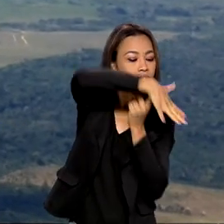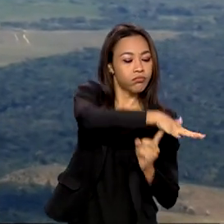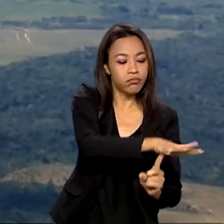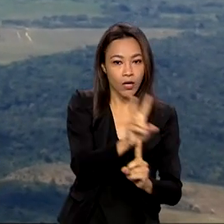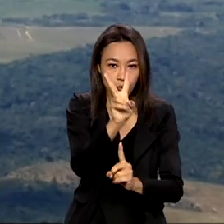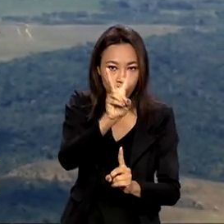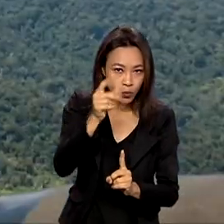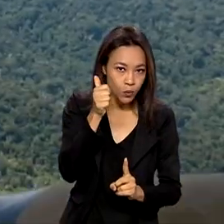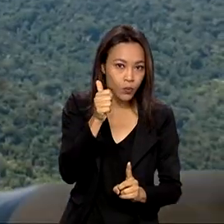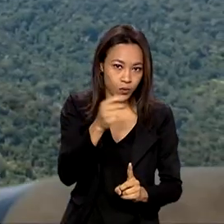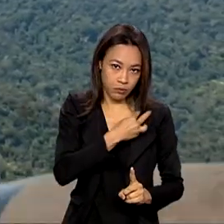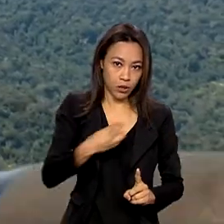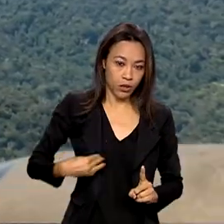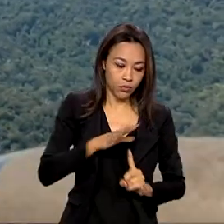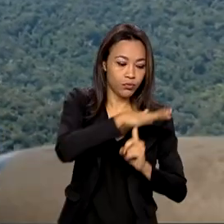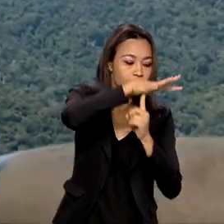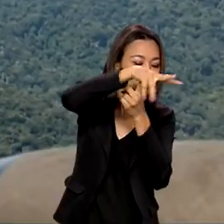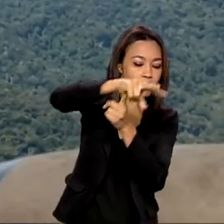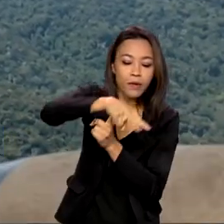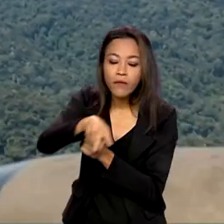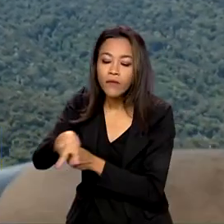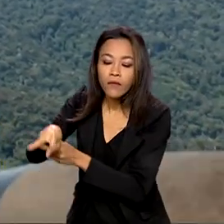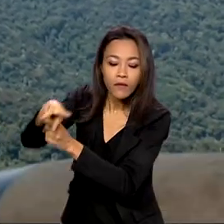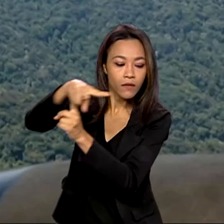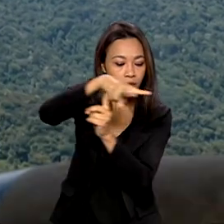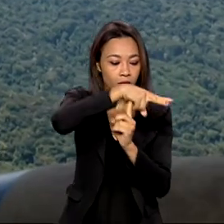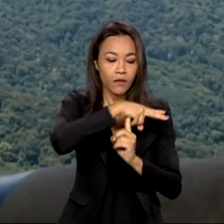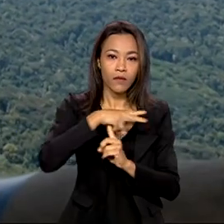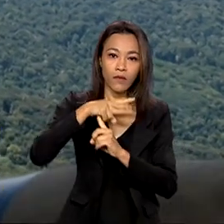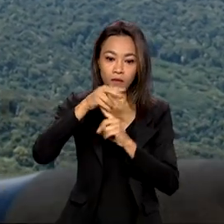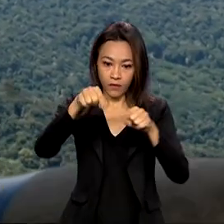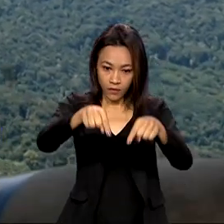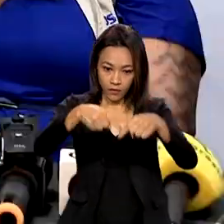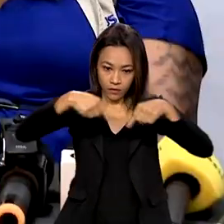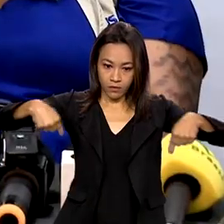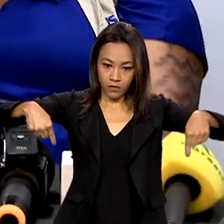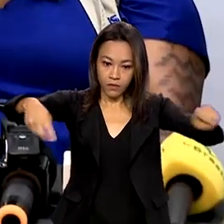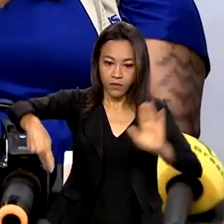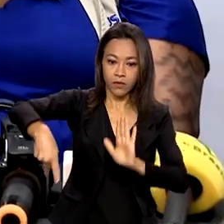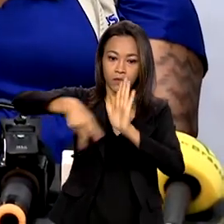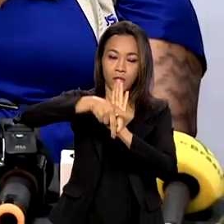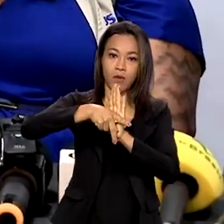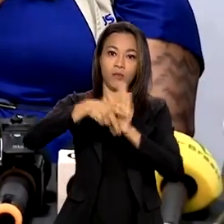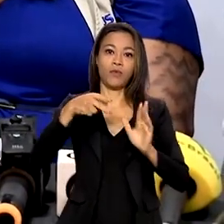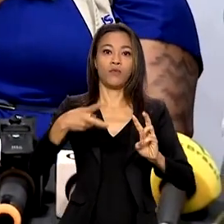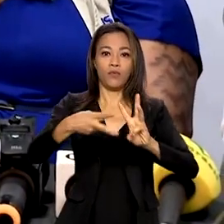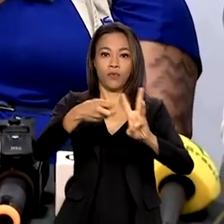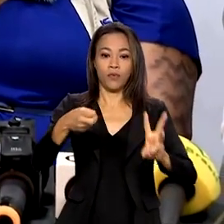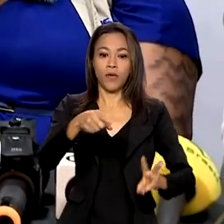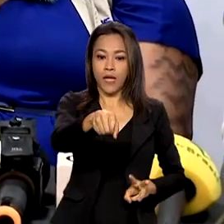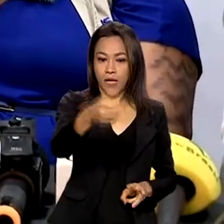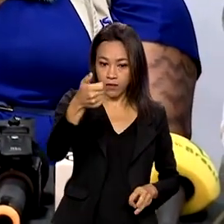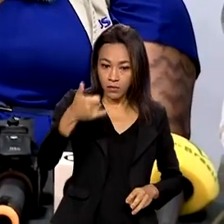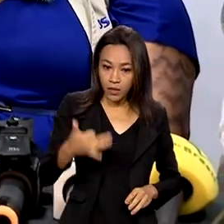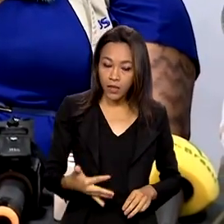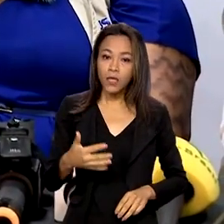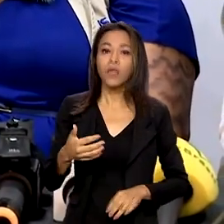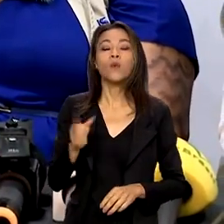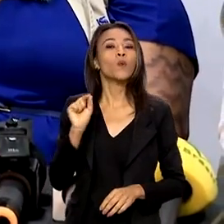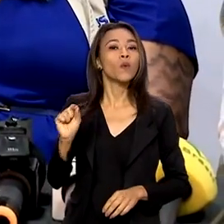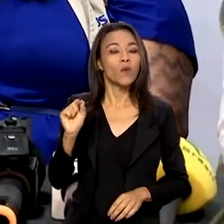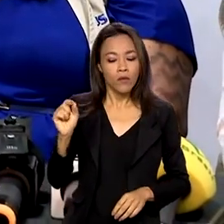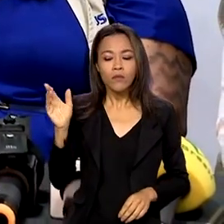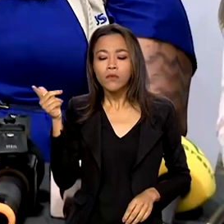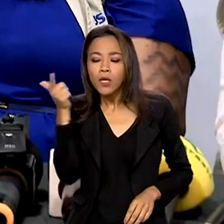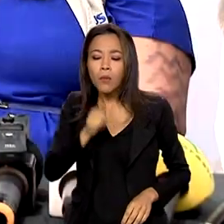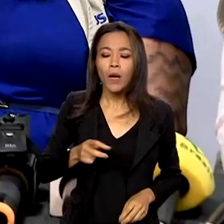os efeitos do garimpo ilegal na maior reserva indígena do país. Nós podemos observar no sobrevoo que